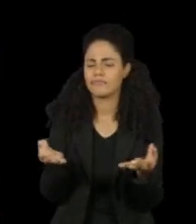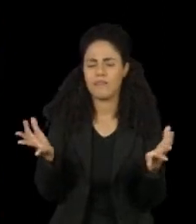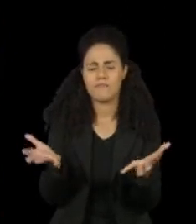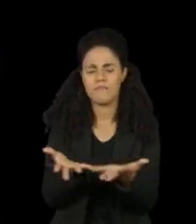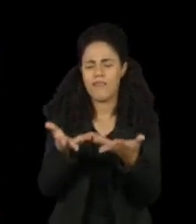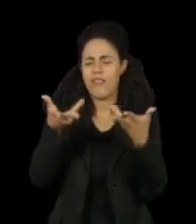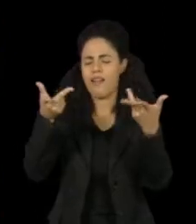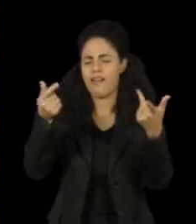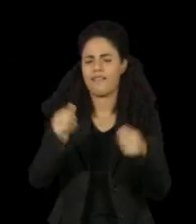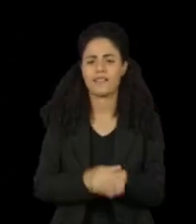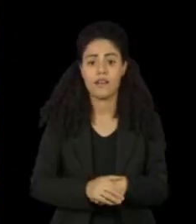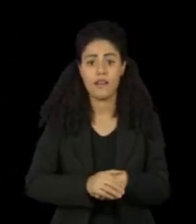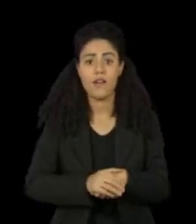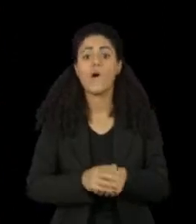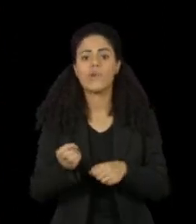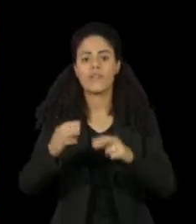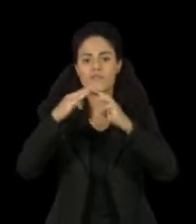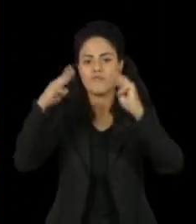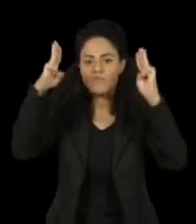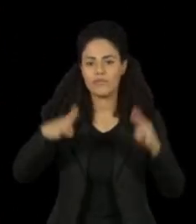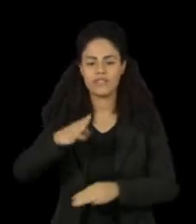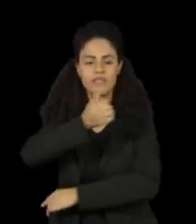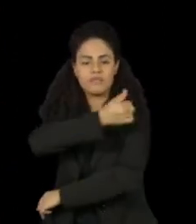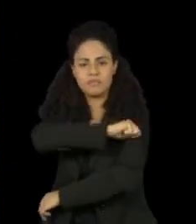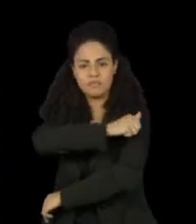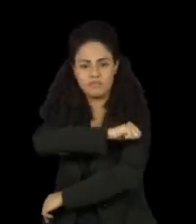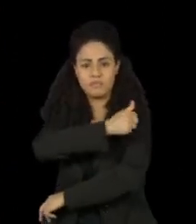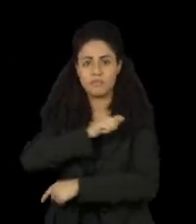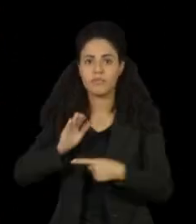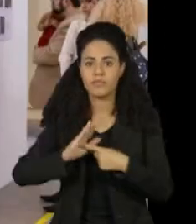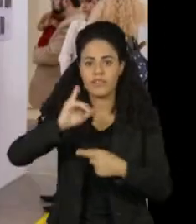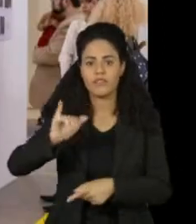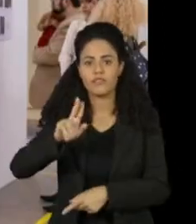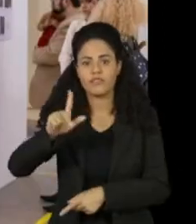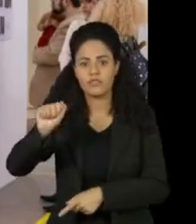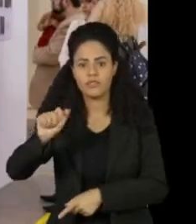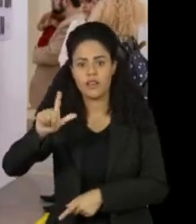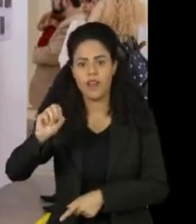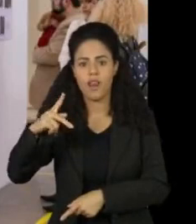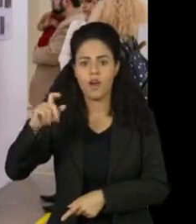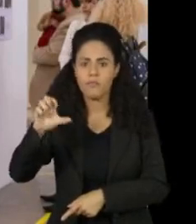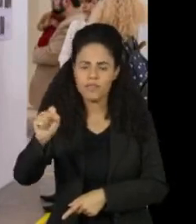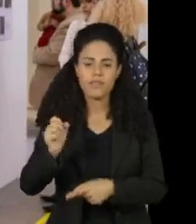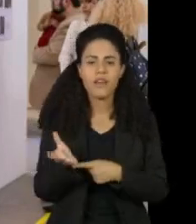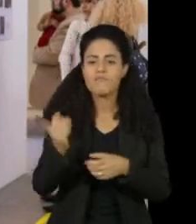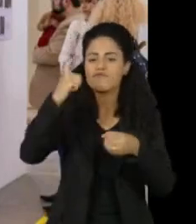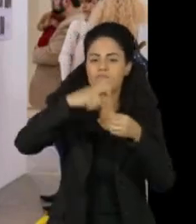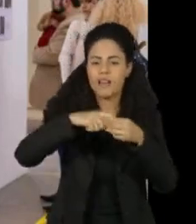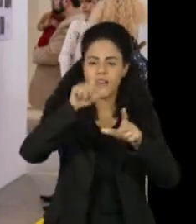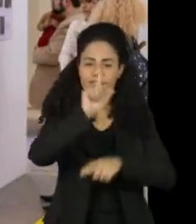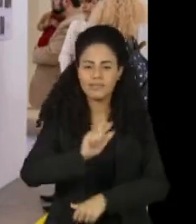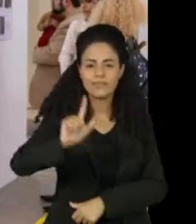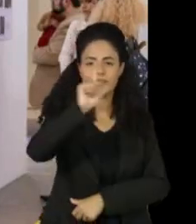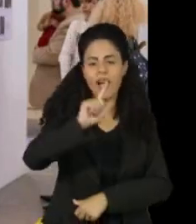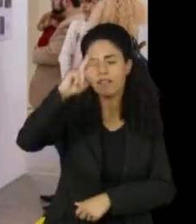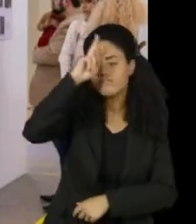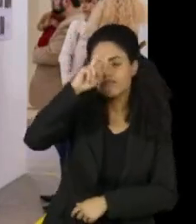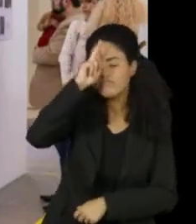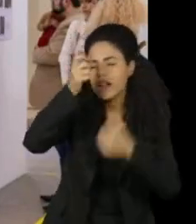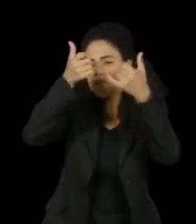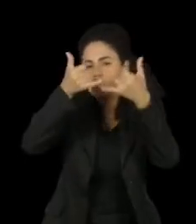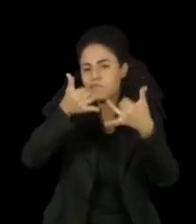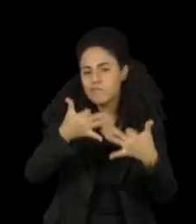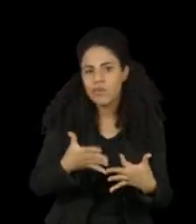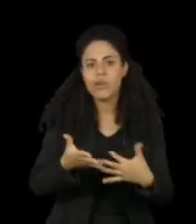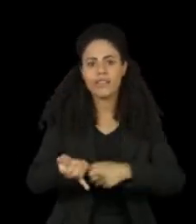Museu Histórico do Rio de Janeiro também tem a exposição Júlia Lopes de Almeida, O Retorno de um Fenômeno Literário. Ela conta com